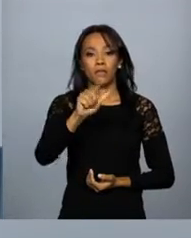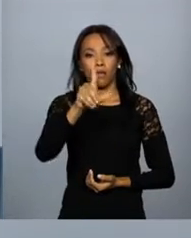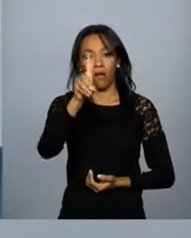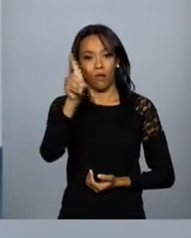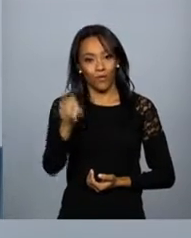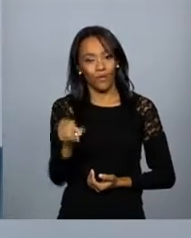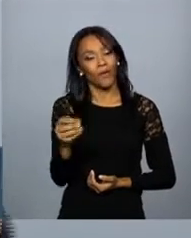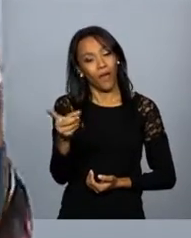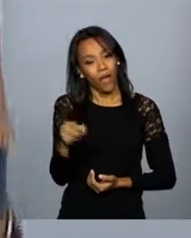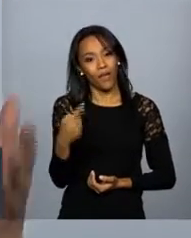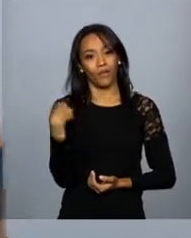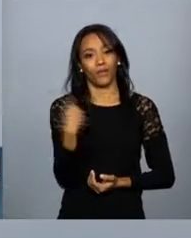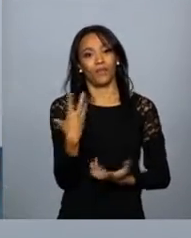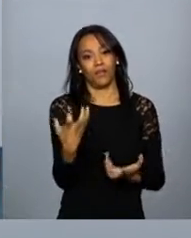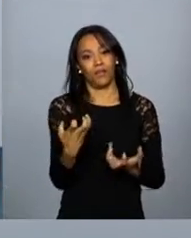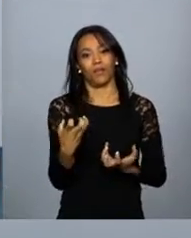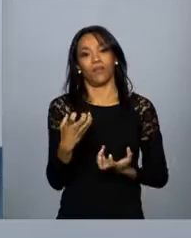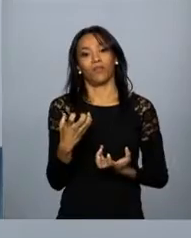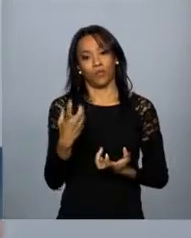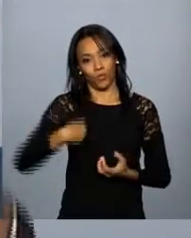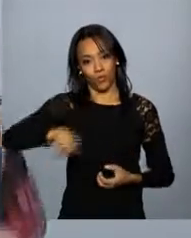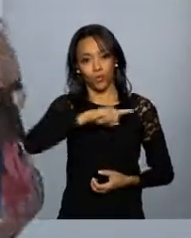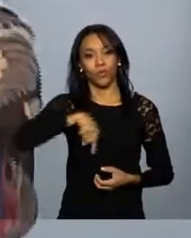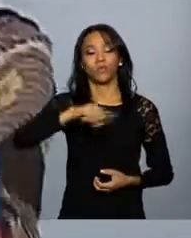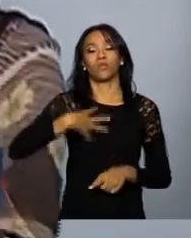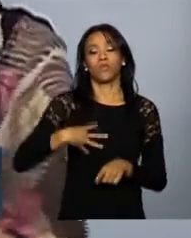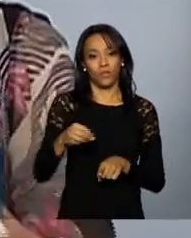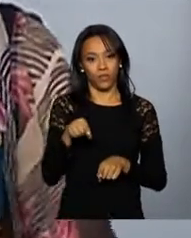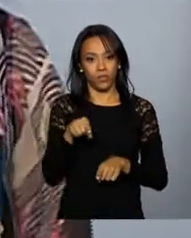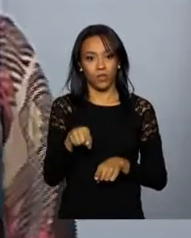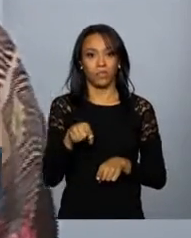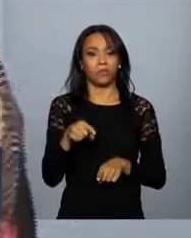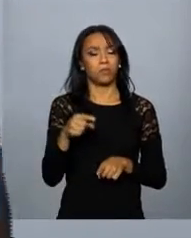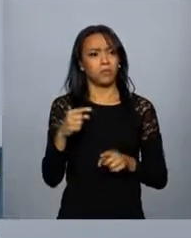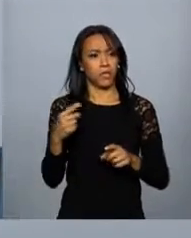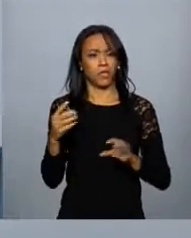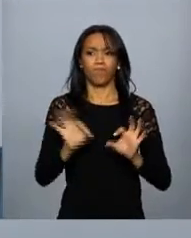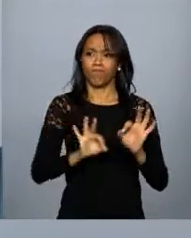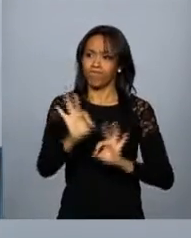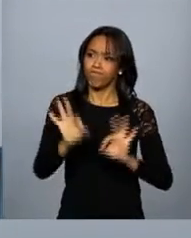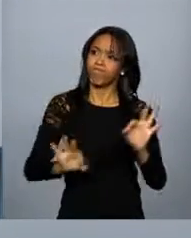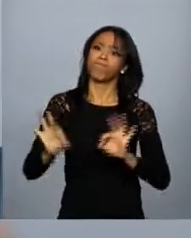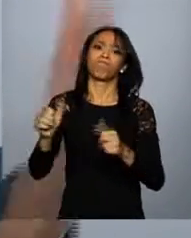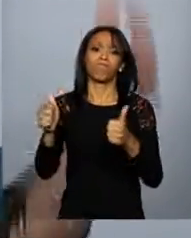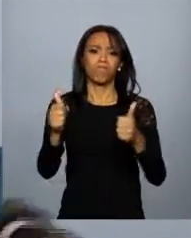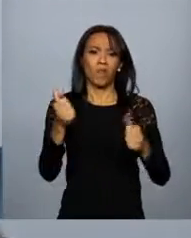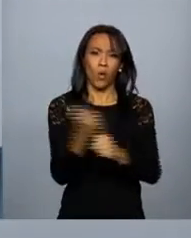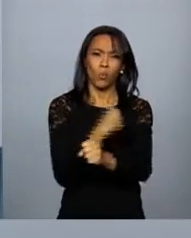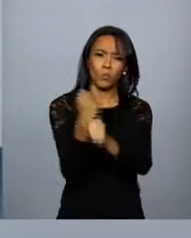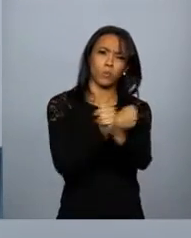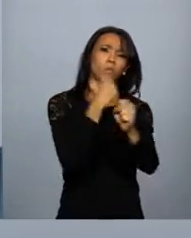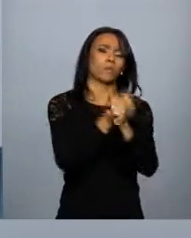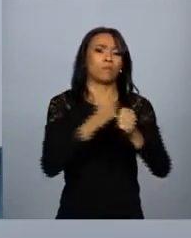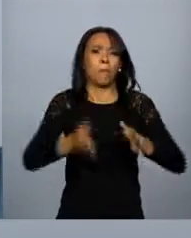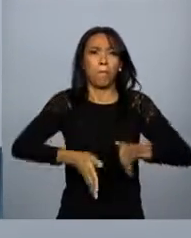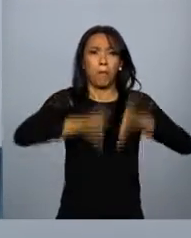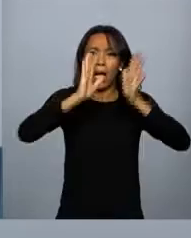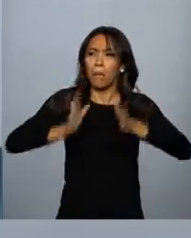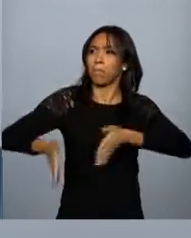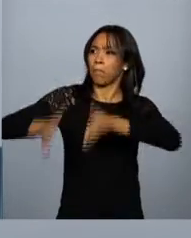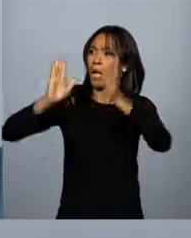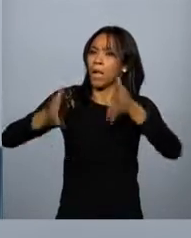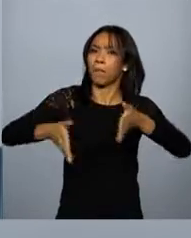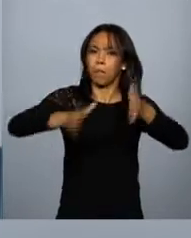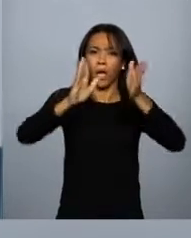para os nossos filhos. Além do fato de que o padrão desses condomínios, desse residencial, é